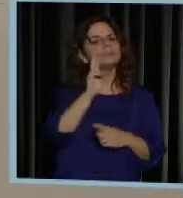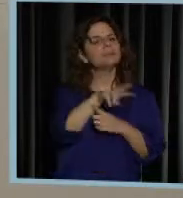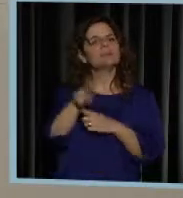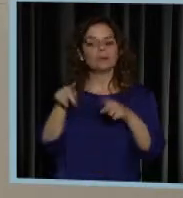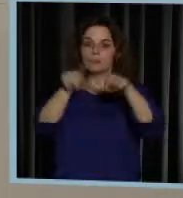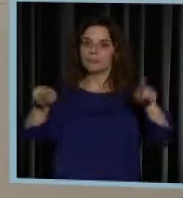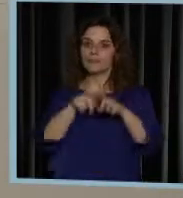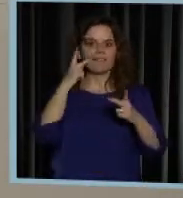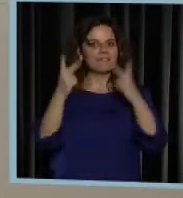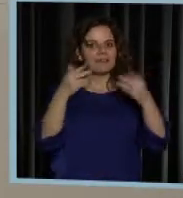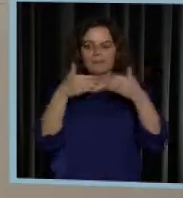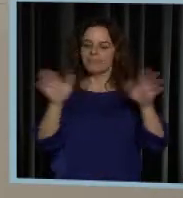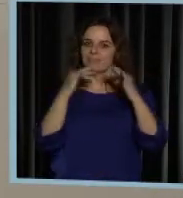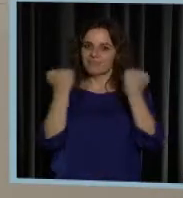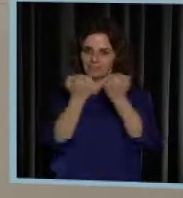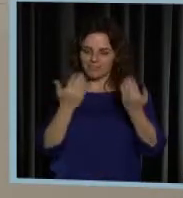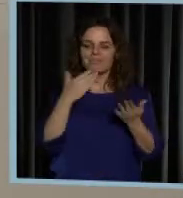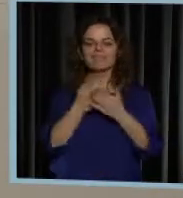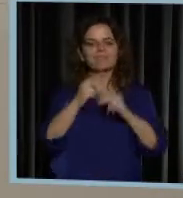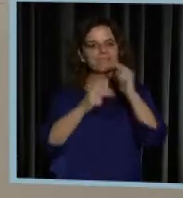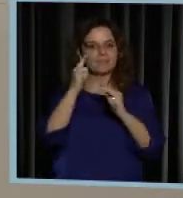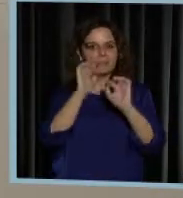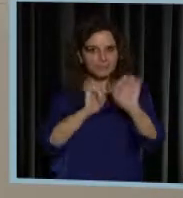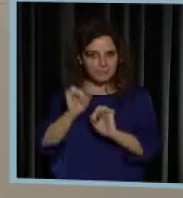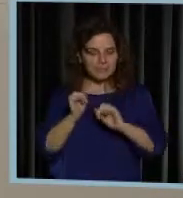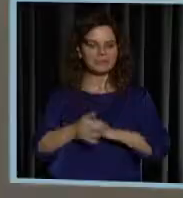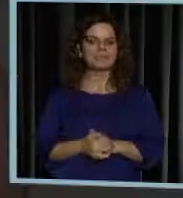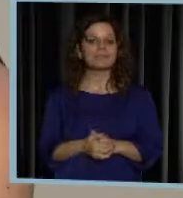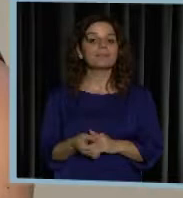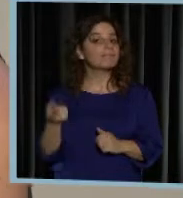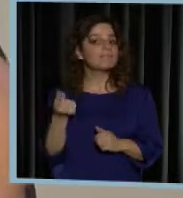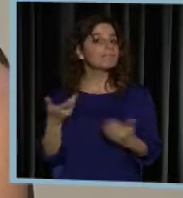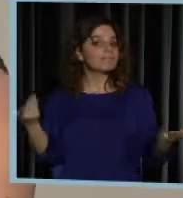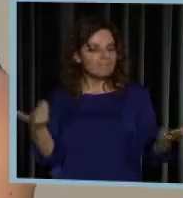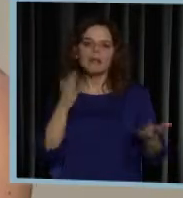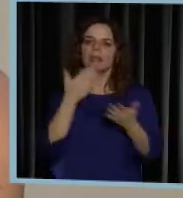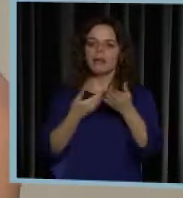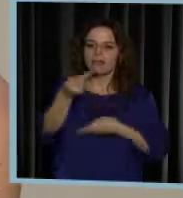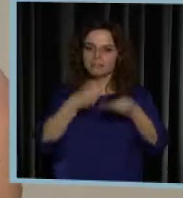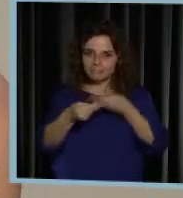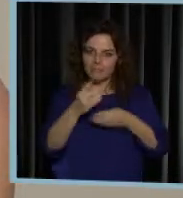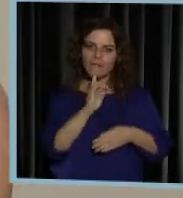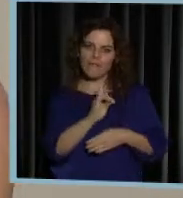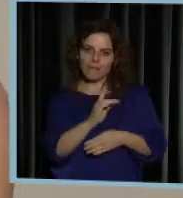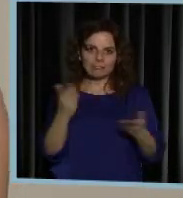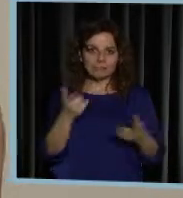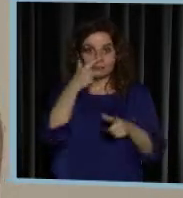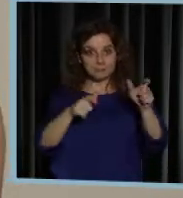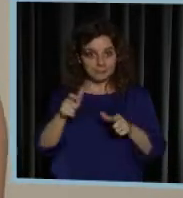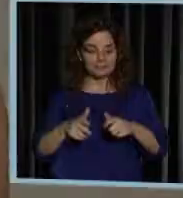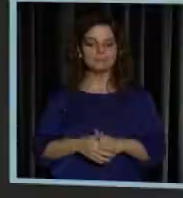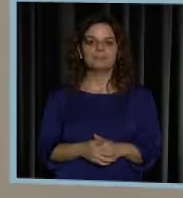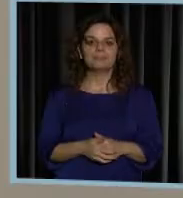Museu, espaço vivo, aberto à sociedade para a construção de conhecimento. Dinheiro, instrumento de troca e de mediação